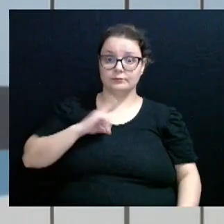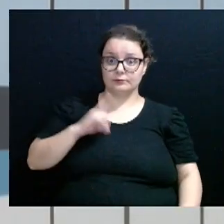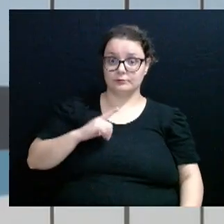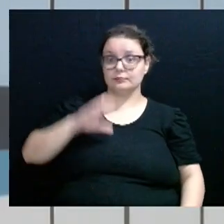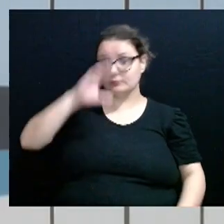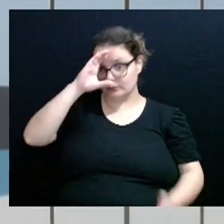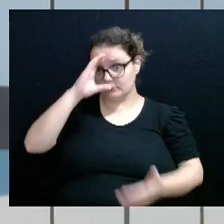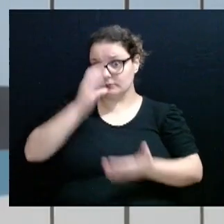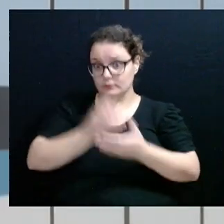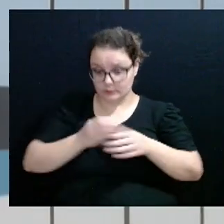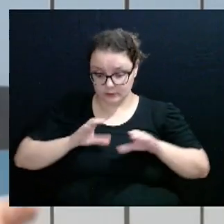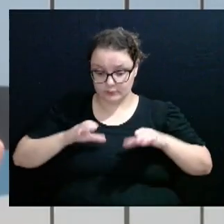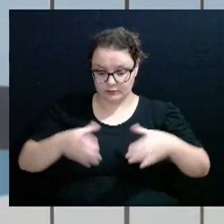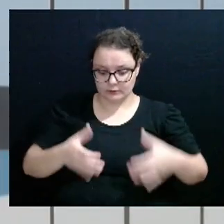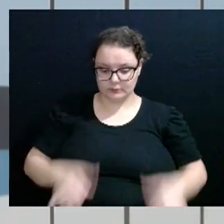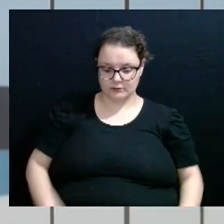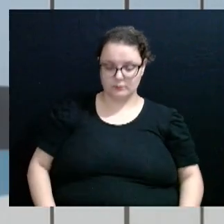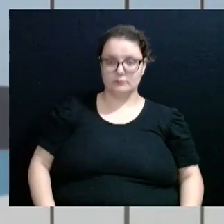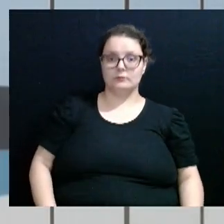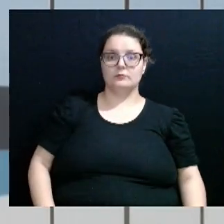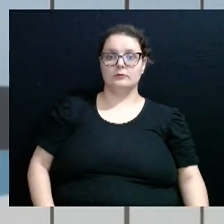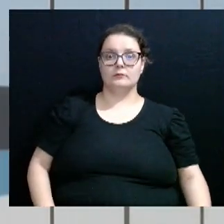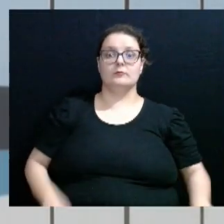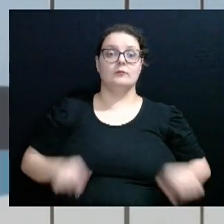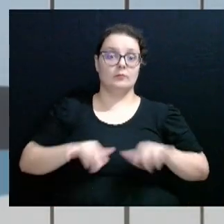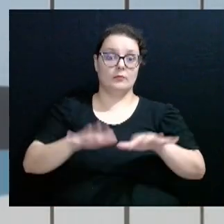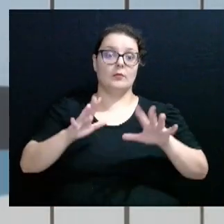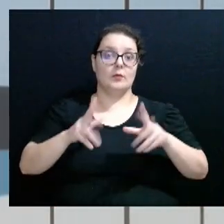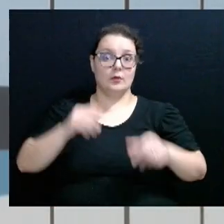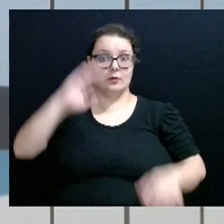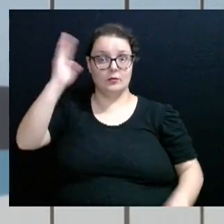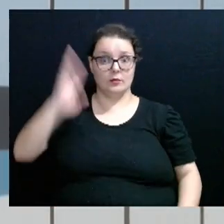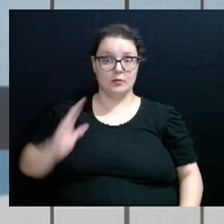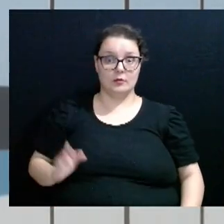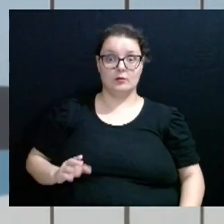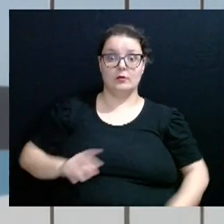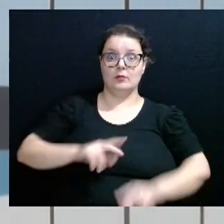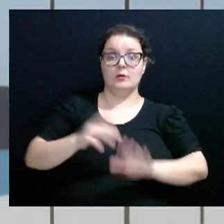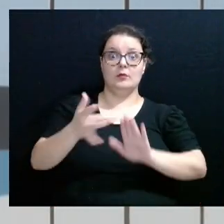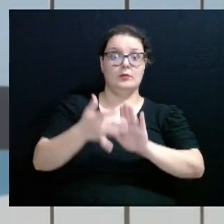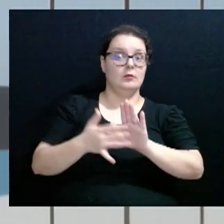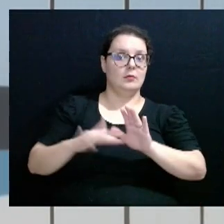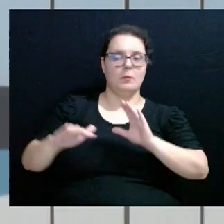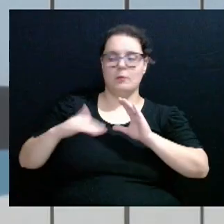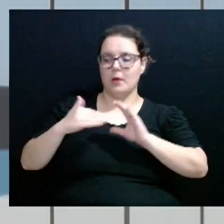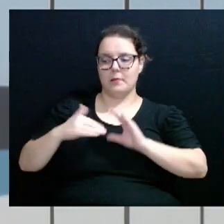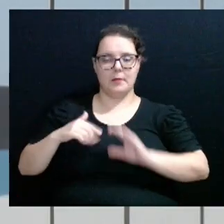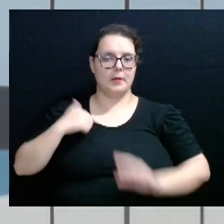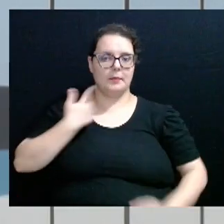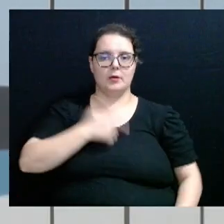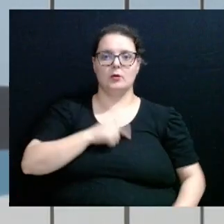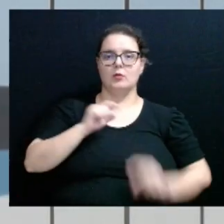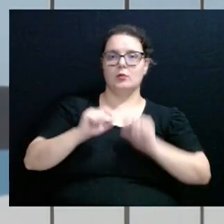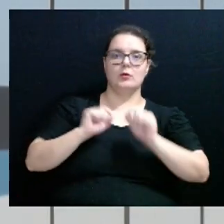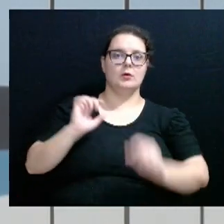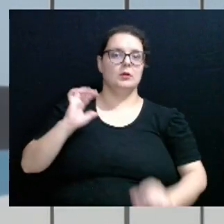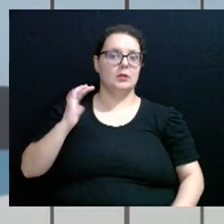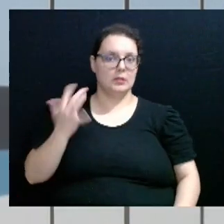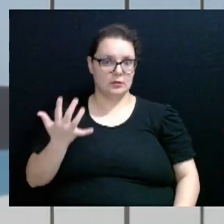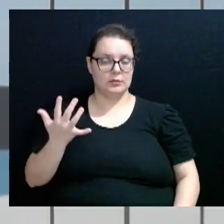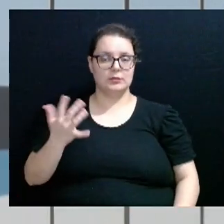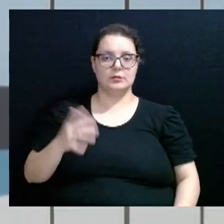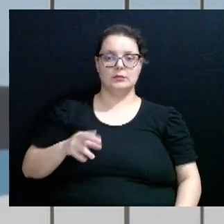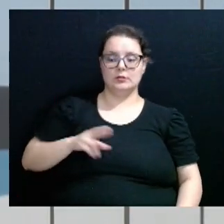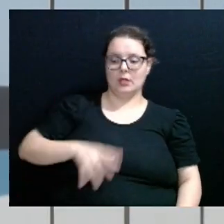comunidade, né? Espalhada pelo Brasil inteiro, que manda diversas pautas para a gente, do que está acontecendo na região, o